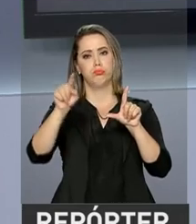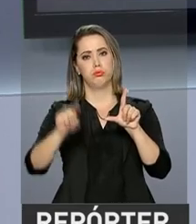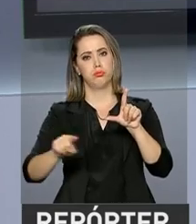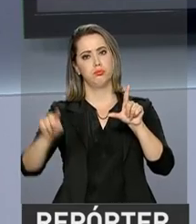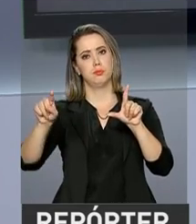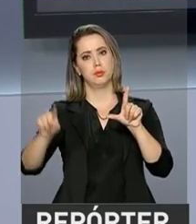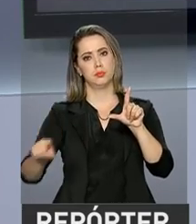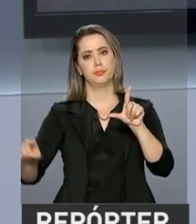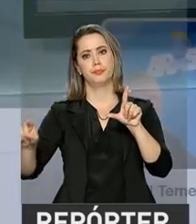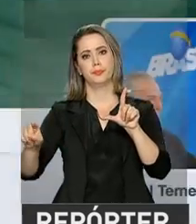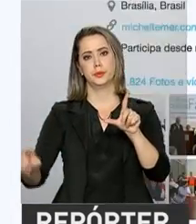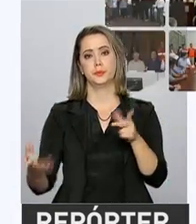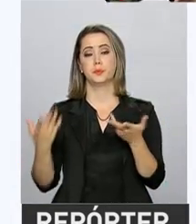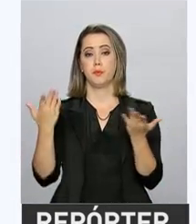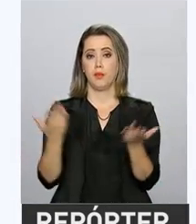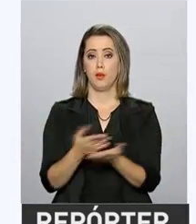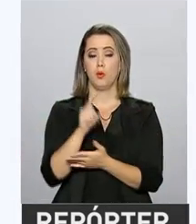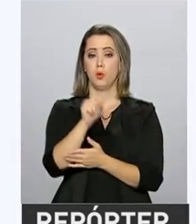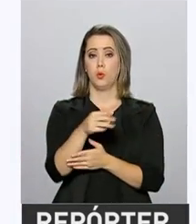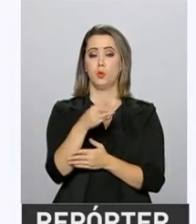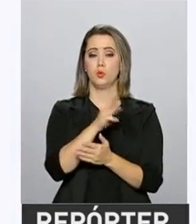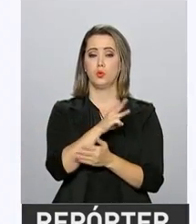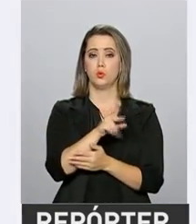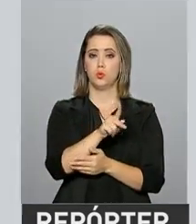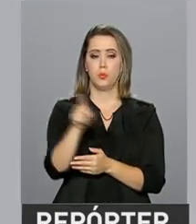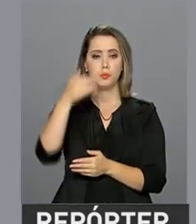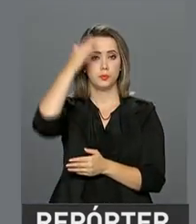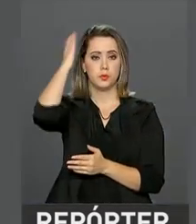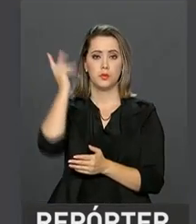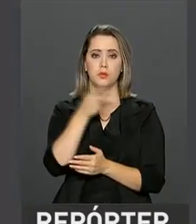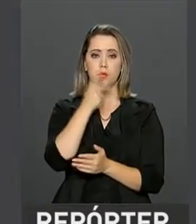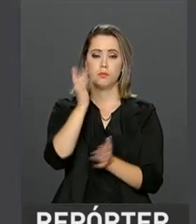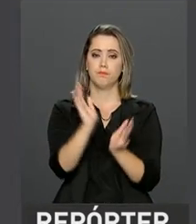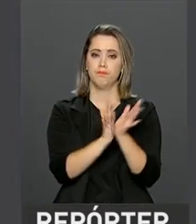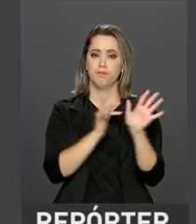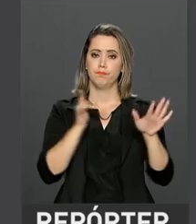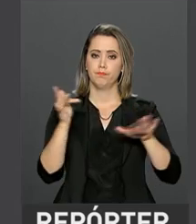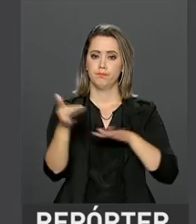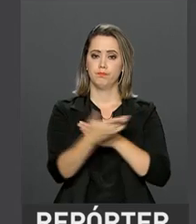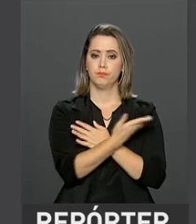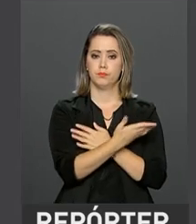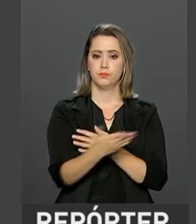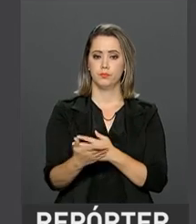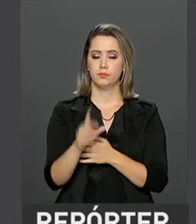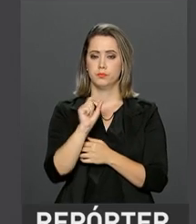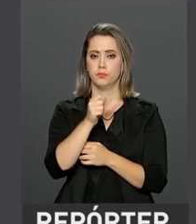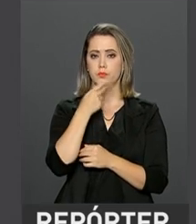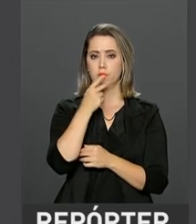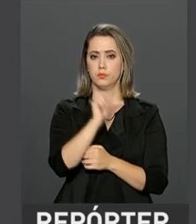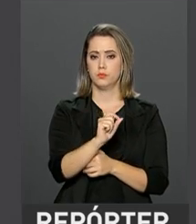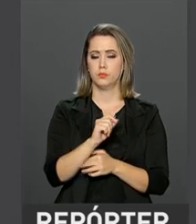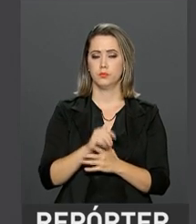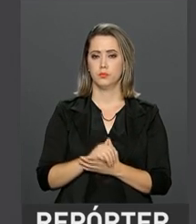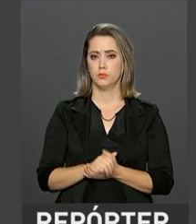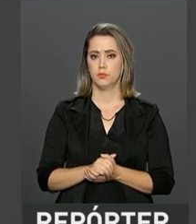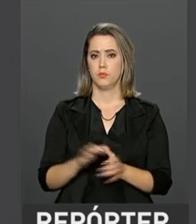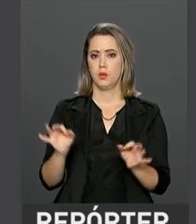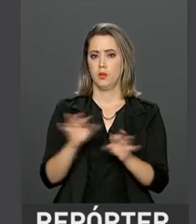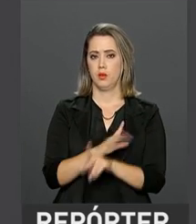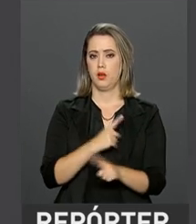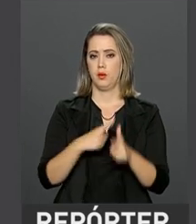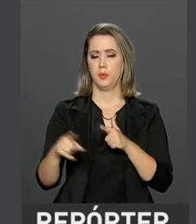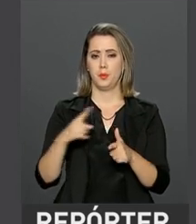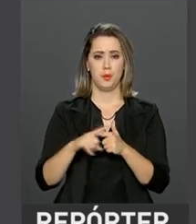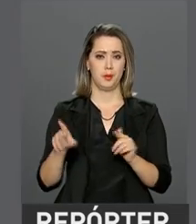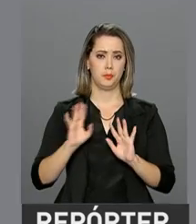presidente Michel Temer se manifestou sobre esse Resultado positivo pelas redes sociais ele disse acabou a